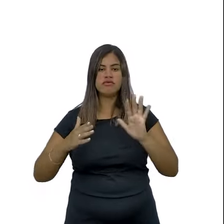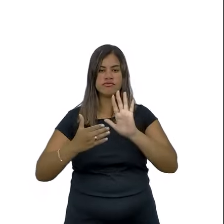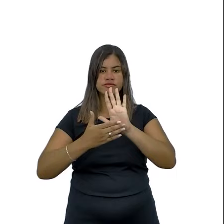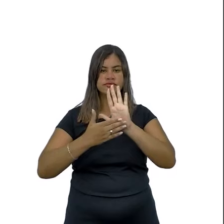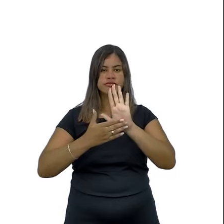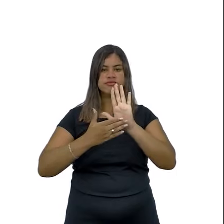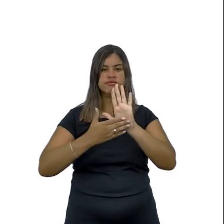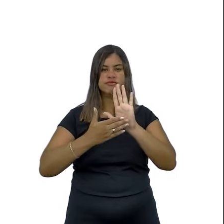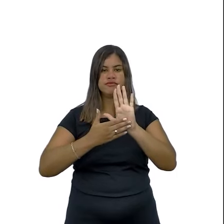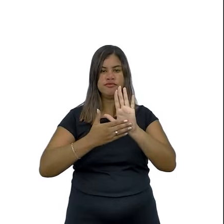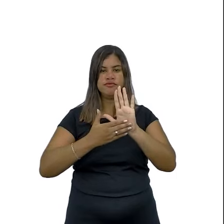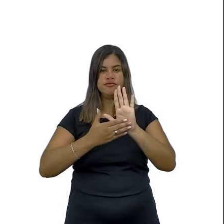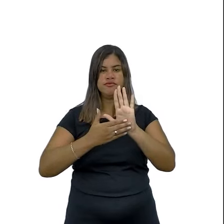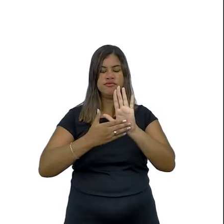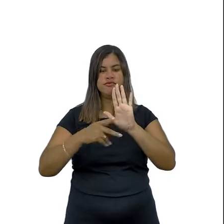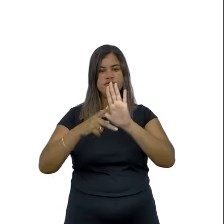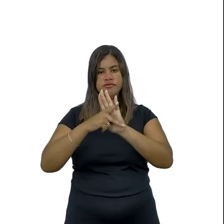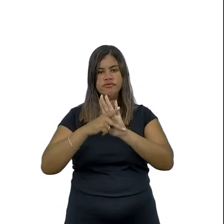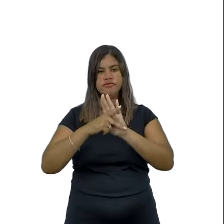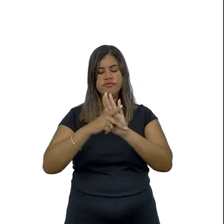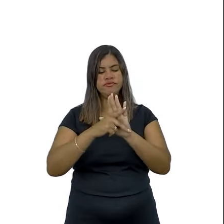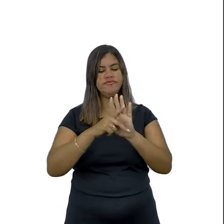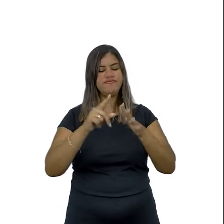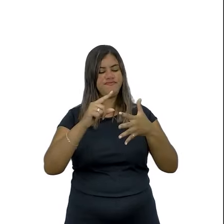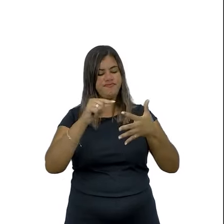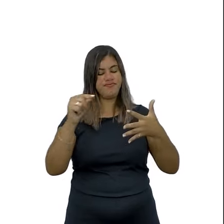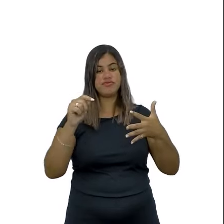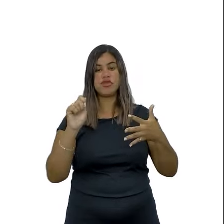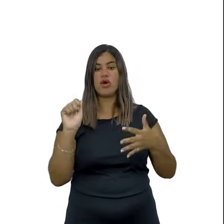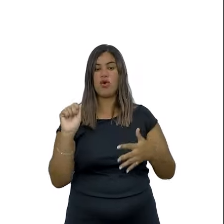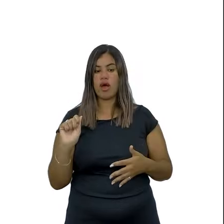propôs no item A, ou seja,